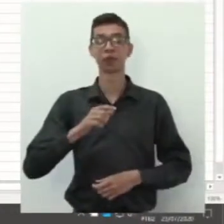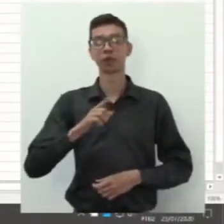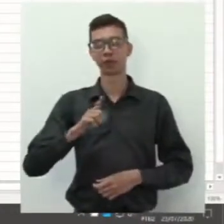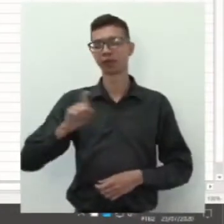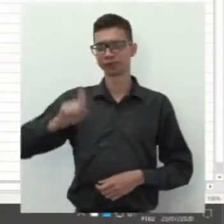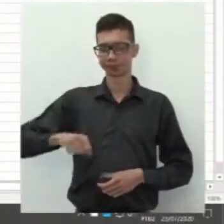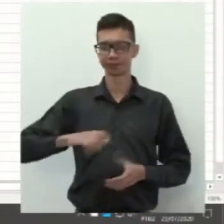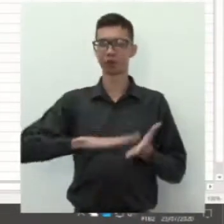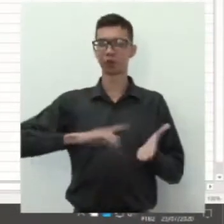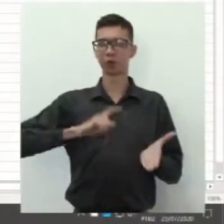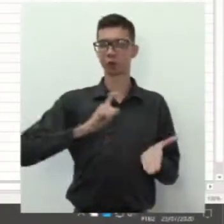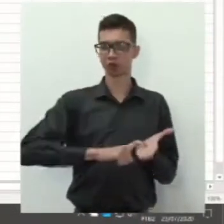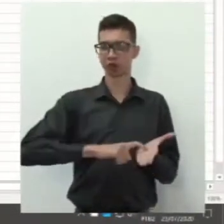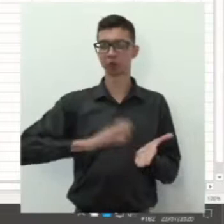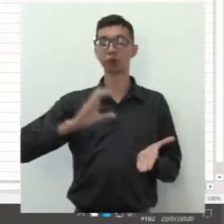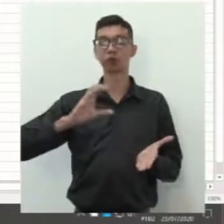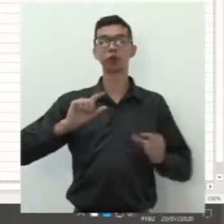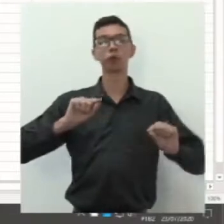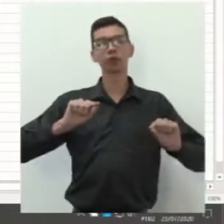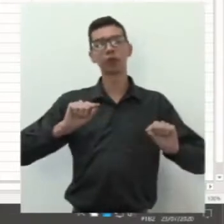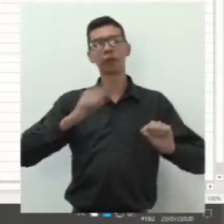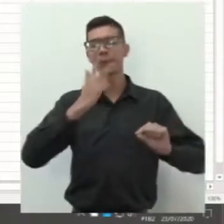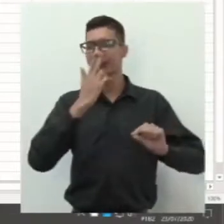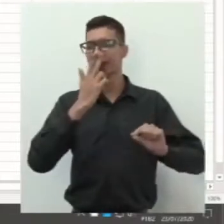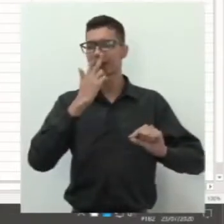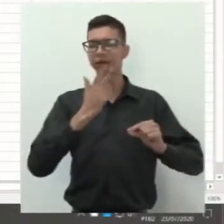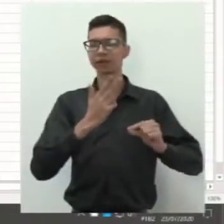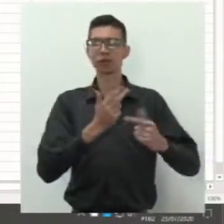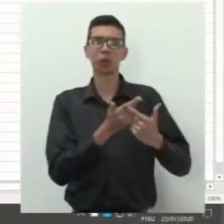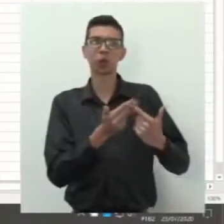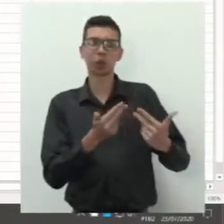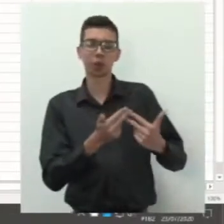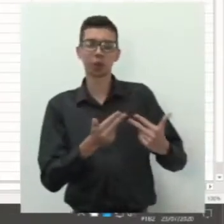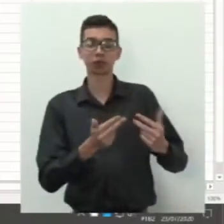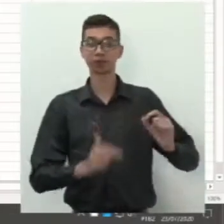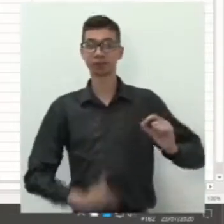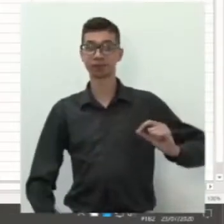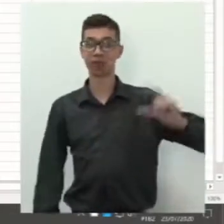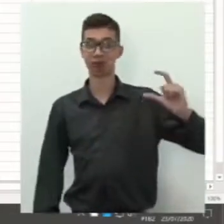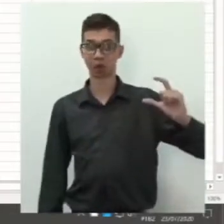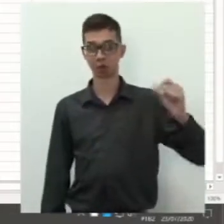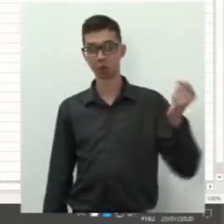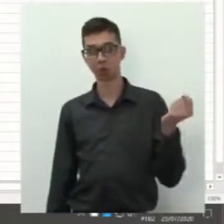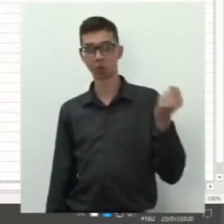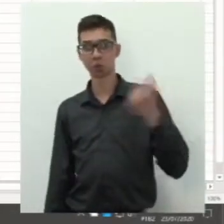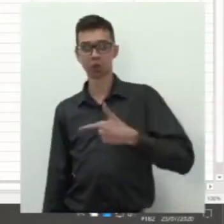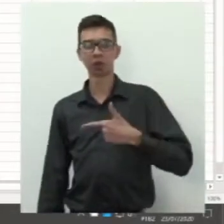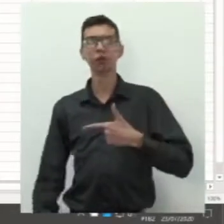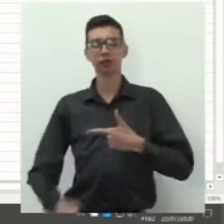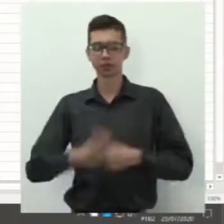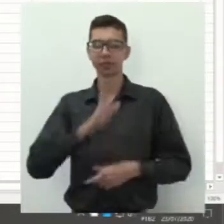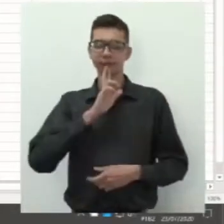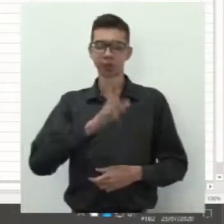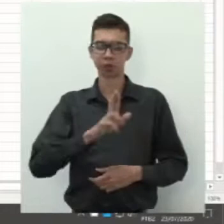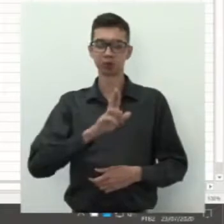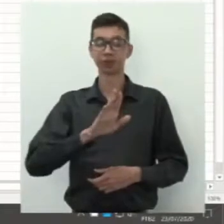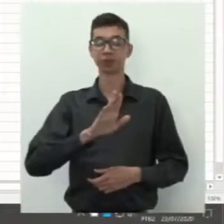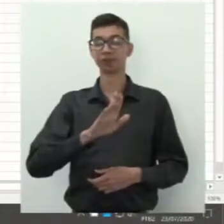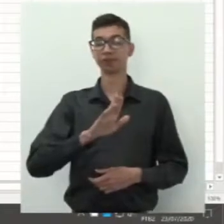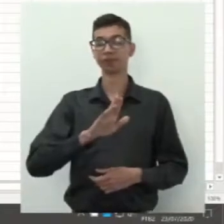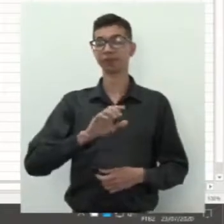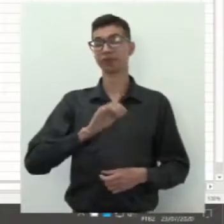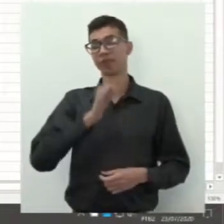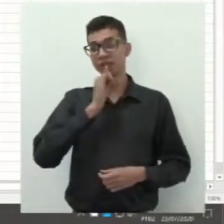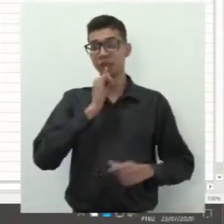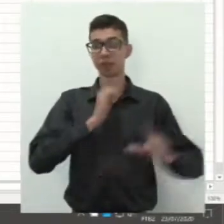se alguma coisa é maior que outra, então dá uma resposta. Se for menor, dá outra resposta. É legal que você